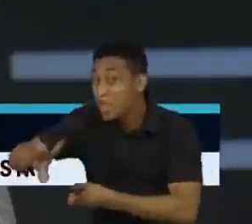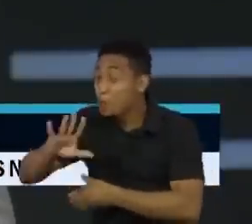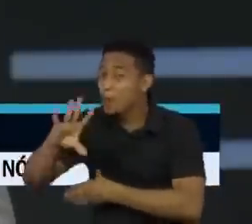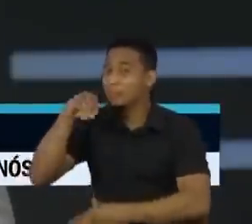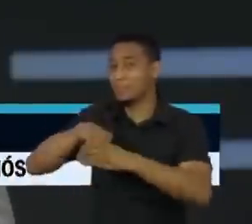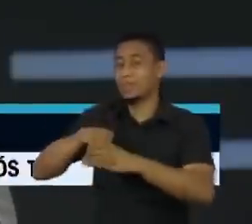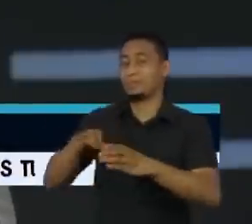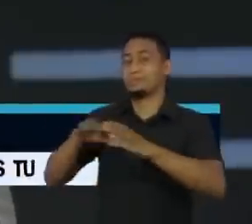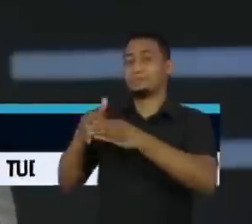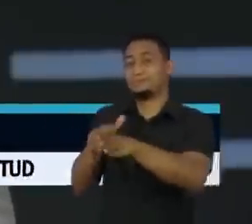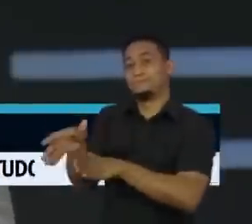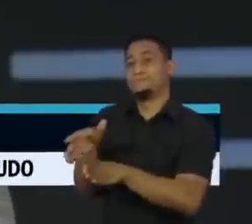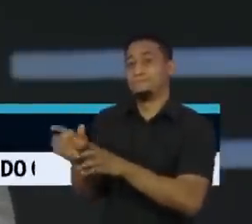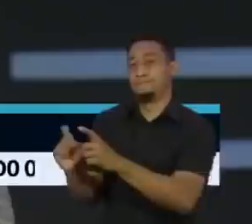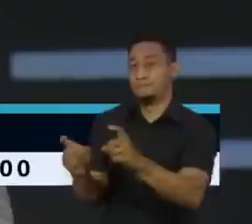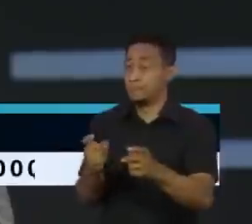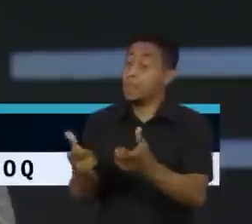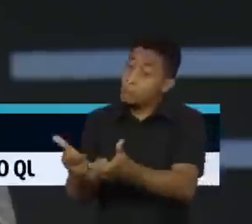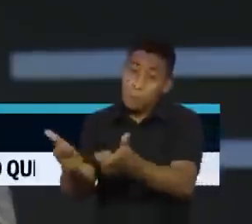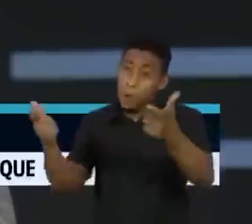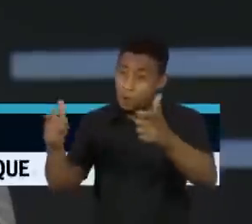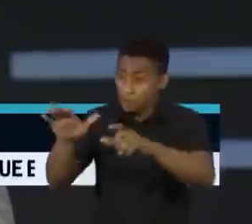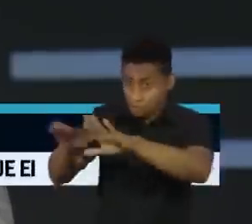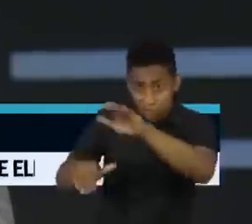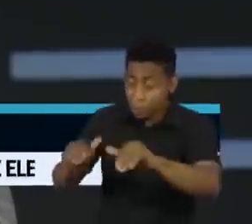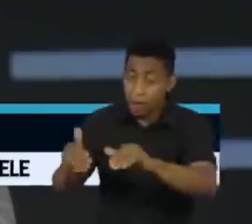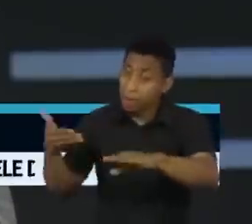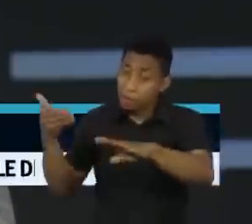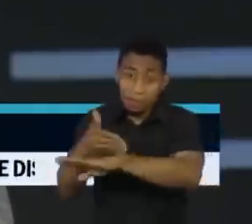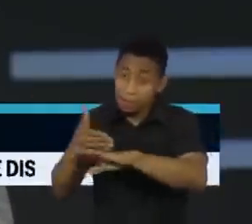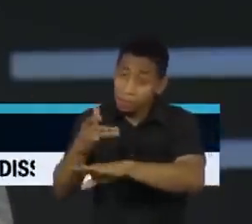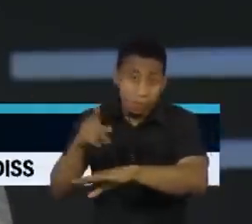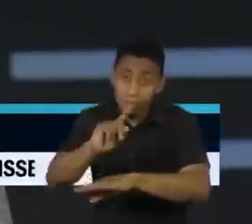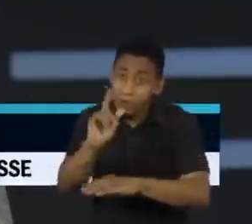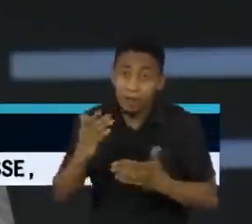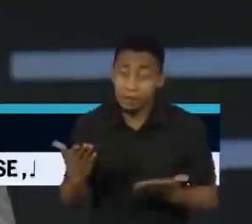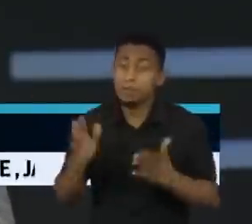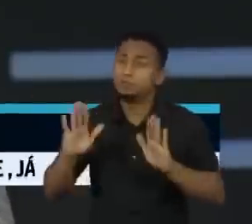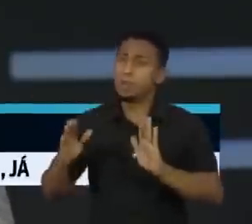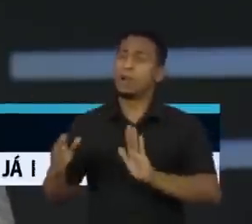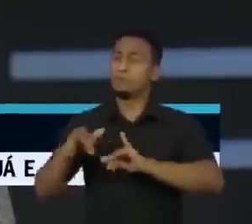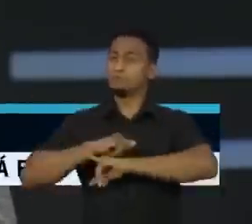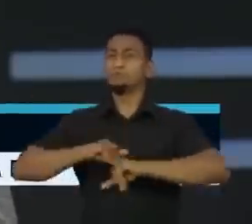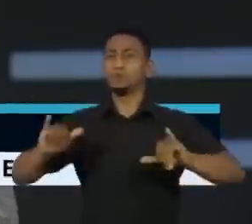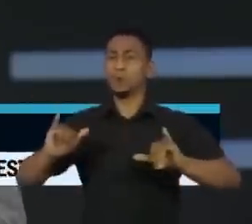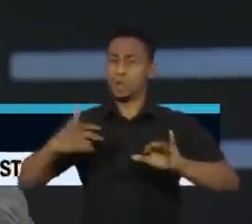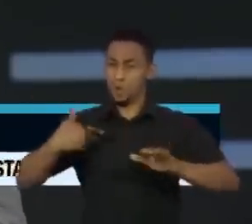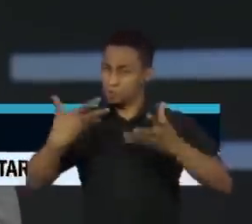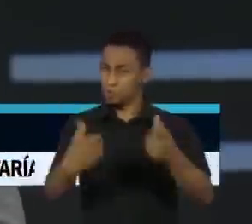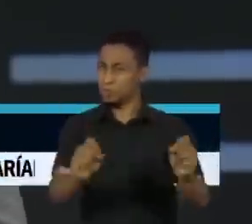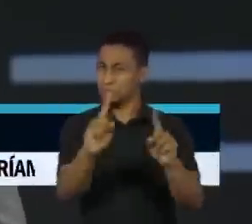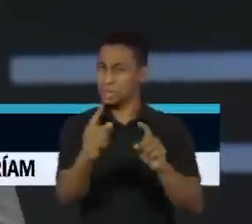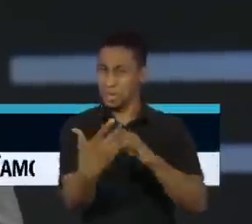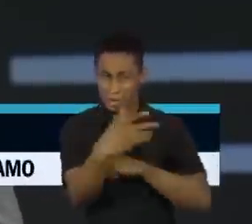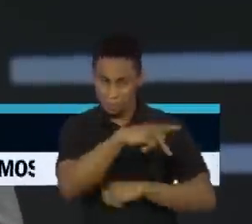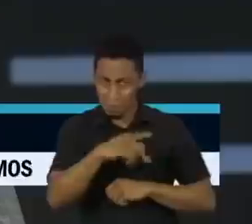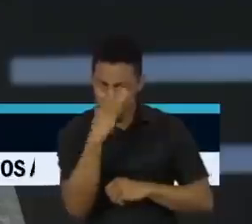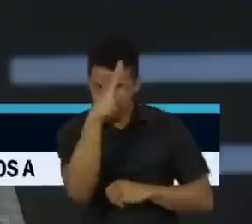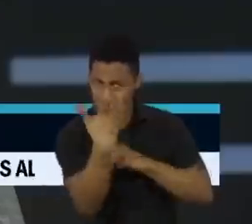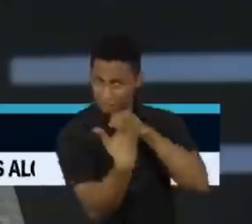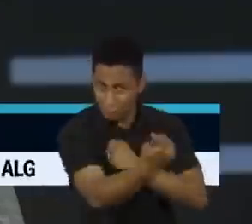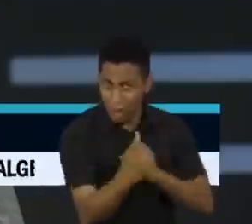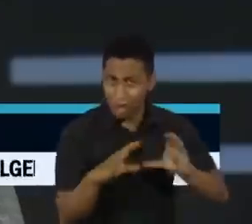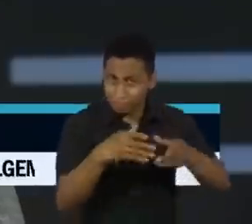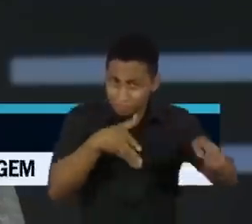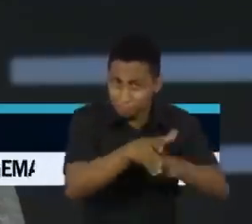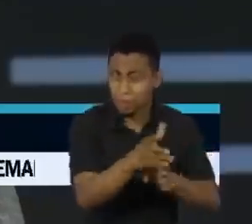dos supostos convocados não compareceriam à reunião e já manifestaram que isso deixaram de forma explícita. Agora, é um claro rompimento da ordem